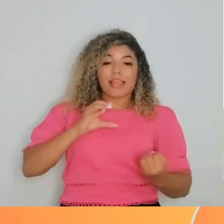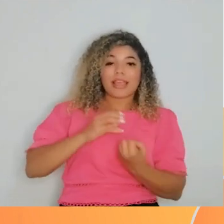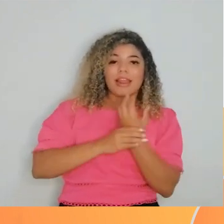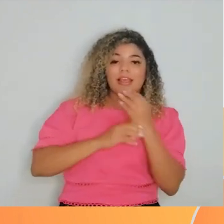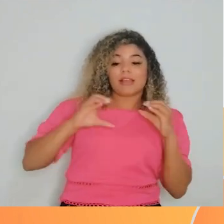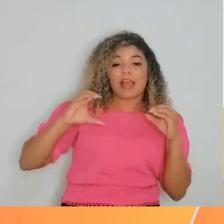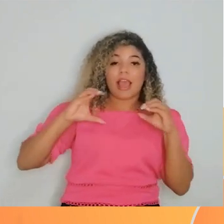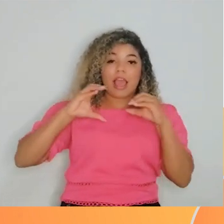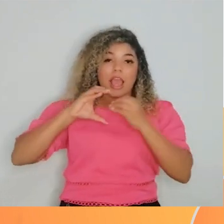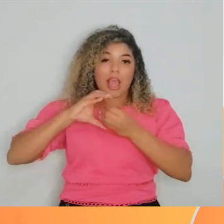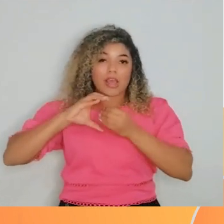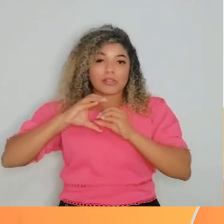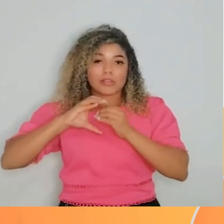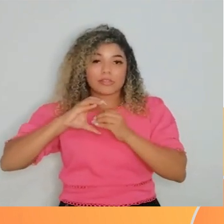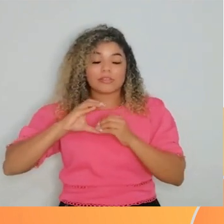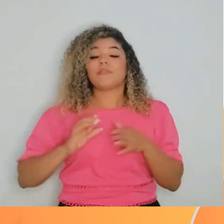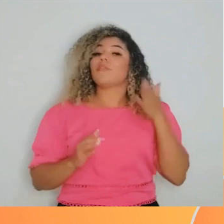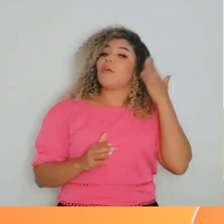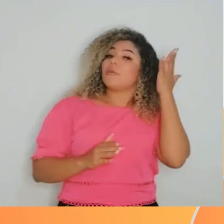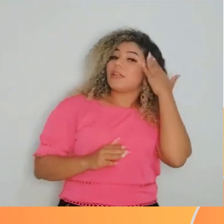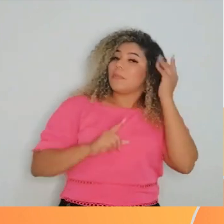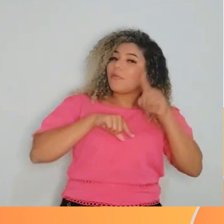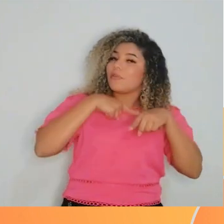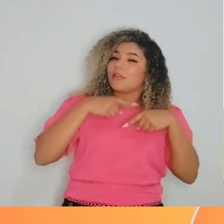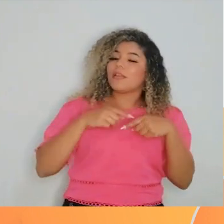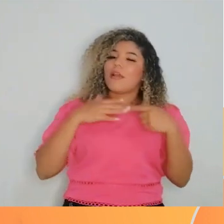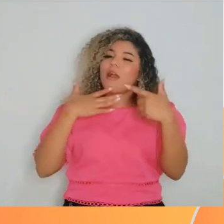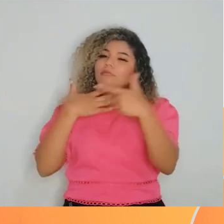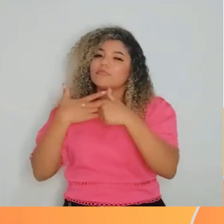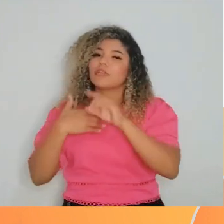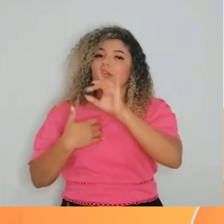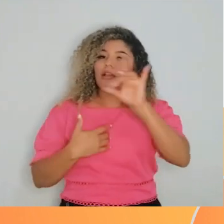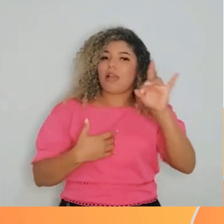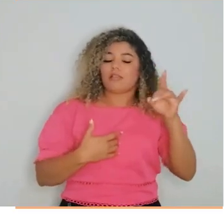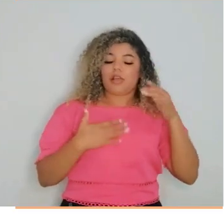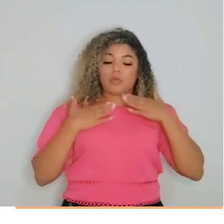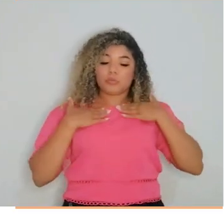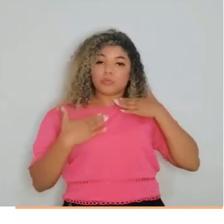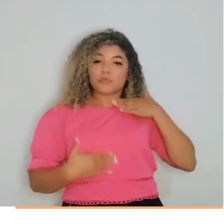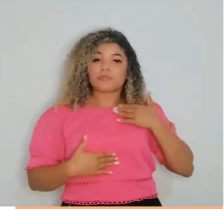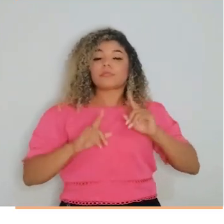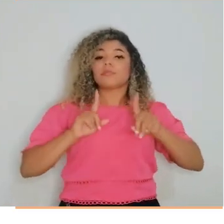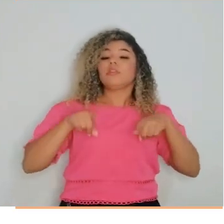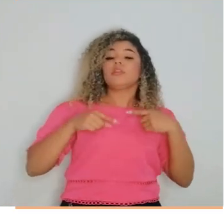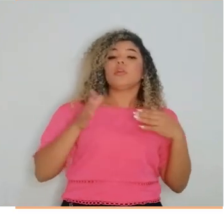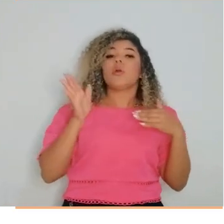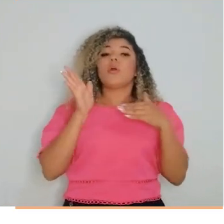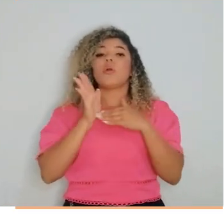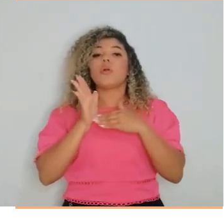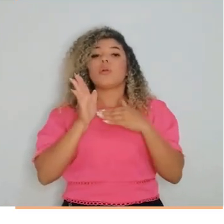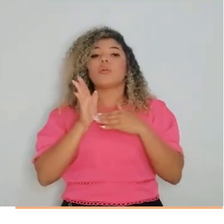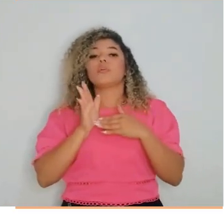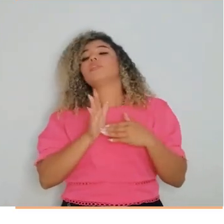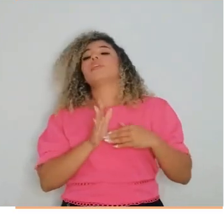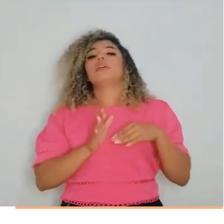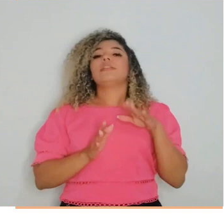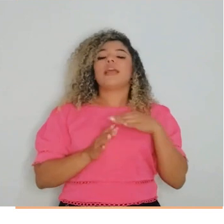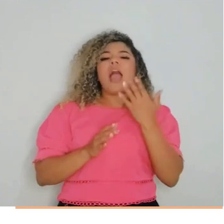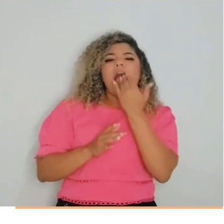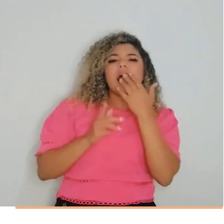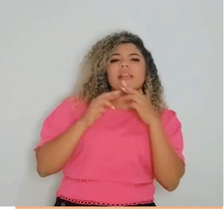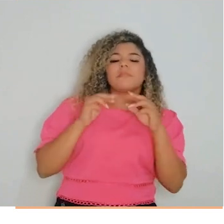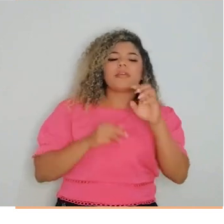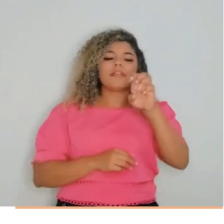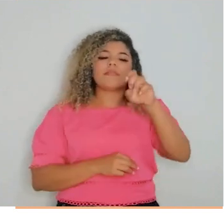células. Já vamos entender o papel de cada um no nosso organismo. E por último, nós temos os alimentos energéticos extras.